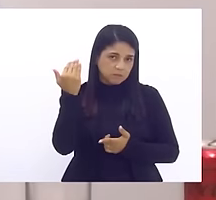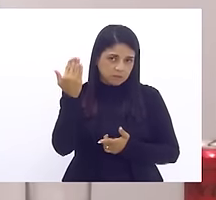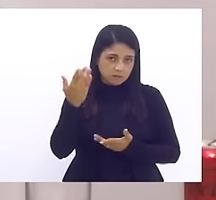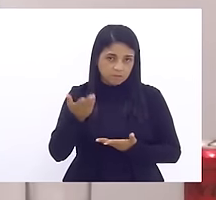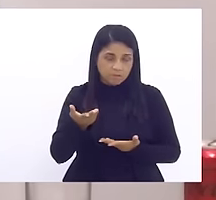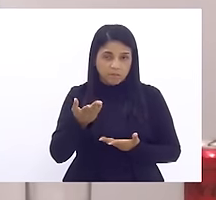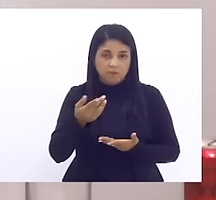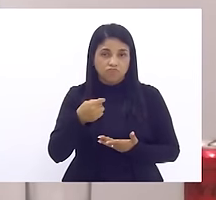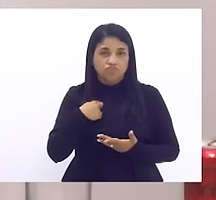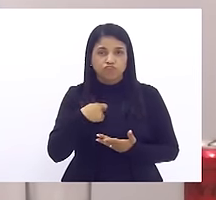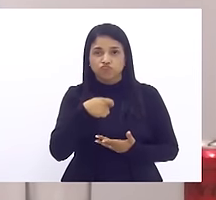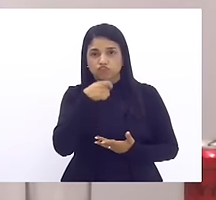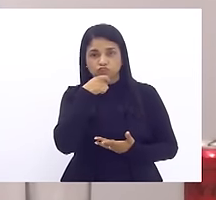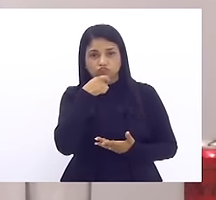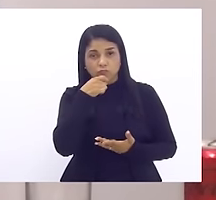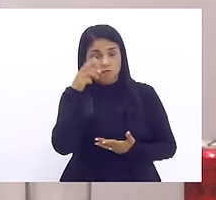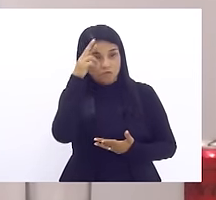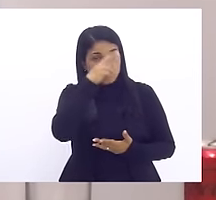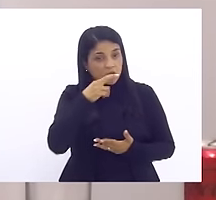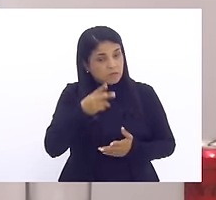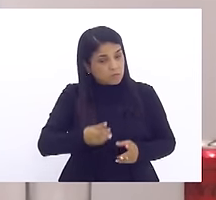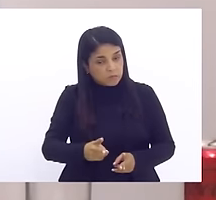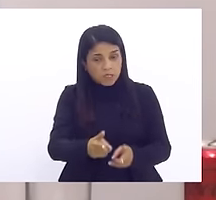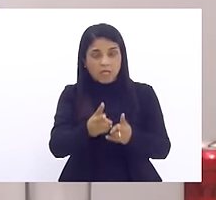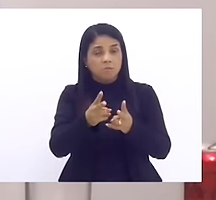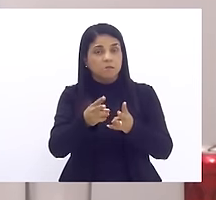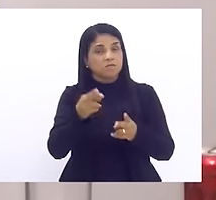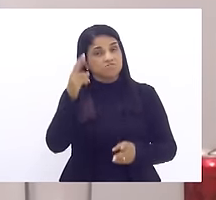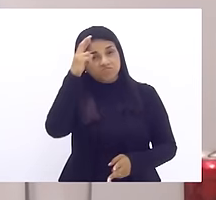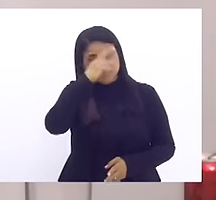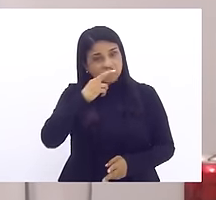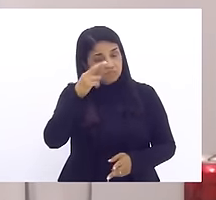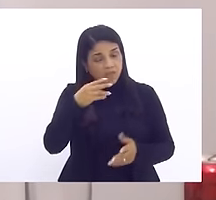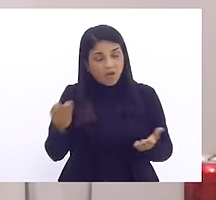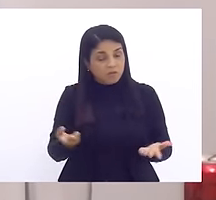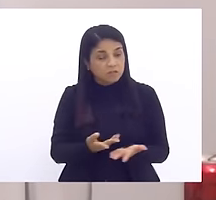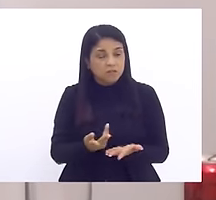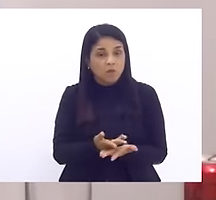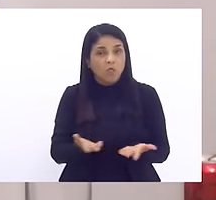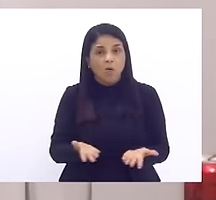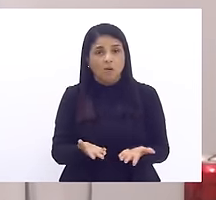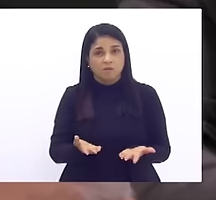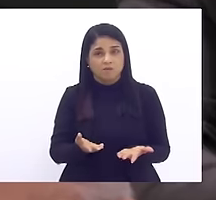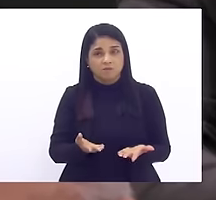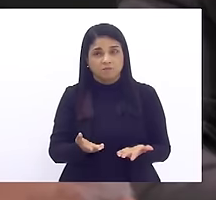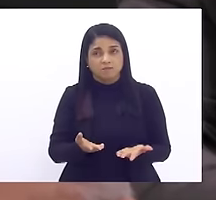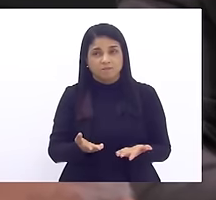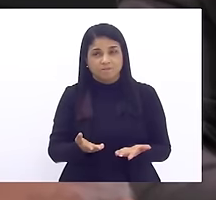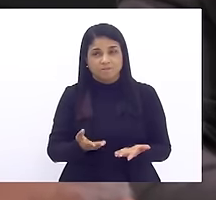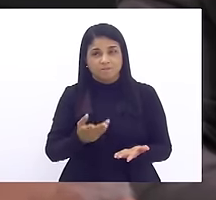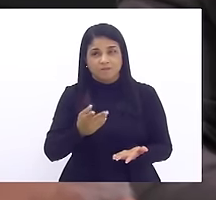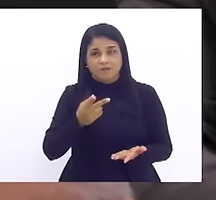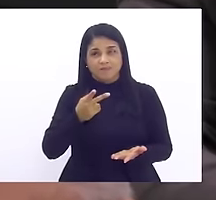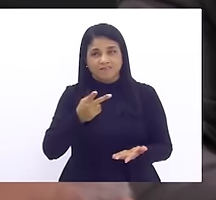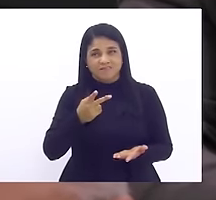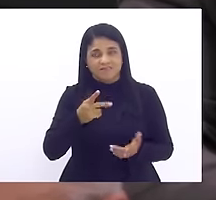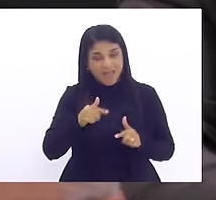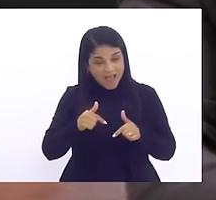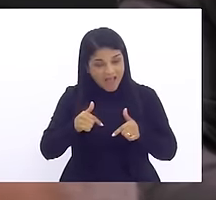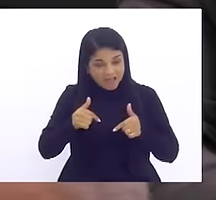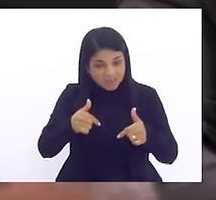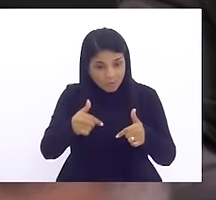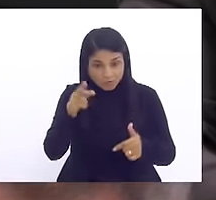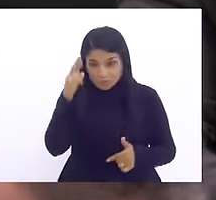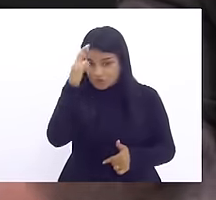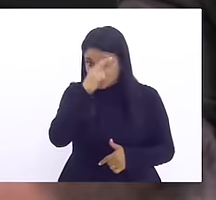na verdade não tem que ter a fiscalização é permanente o tempo inteiro a fiscalização tem que estar acontecendo agora quando eu falo assim ação de